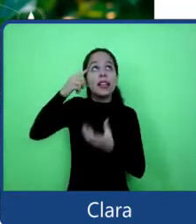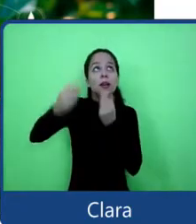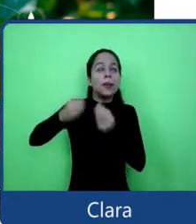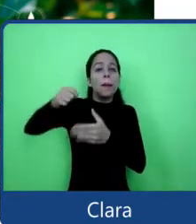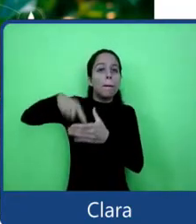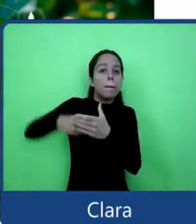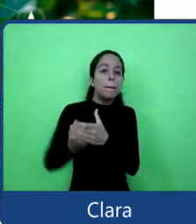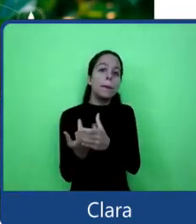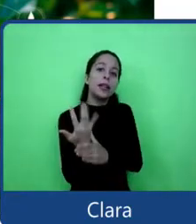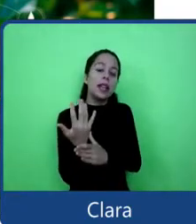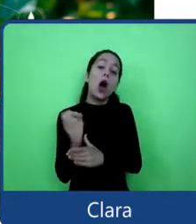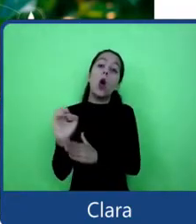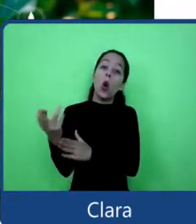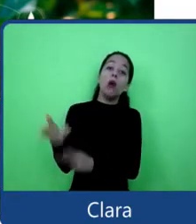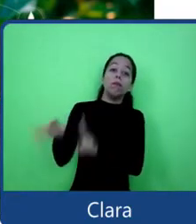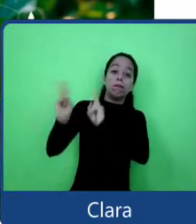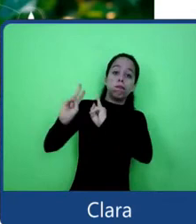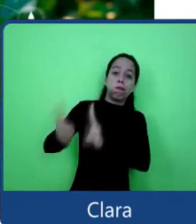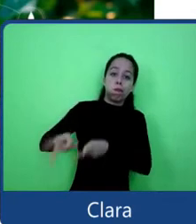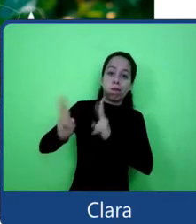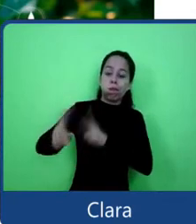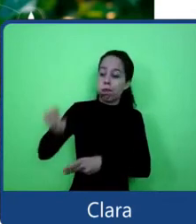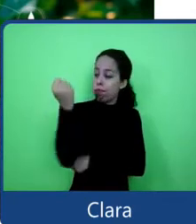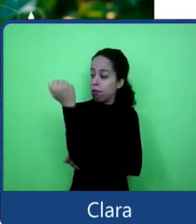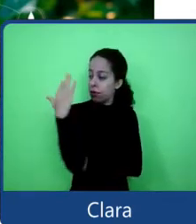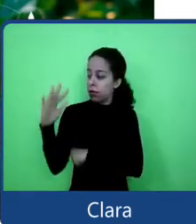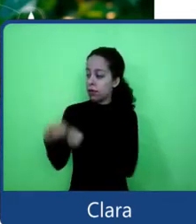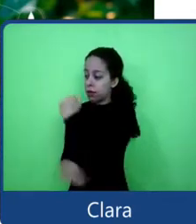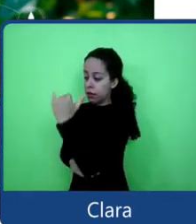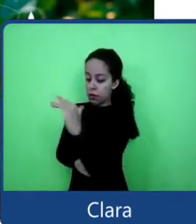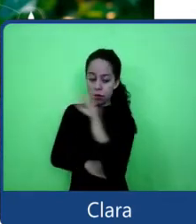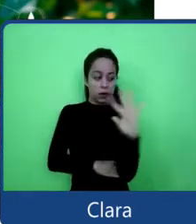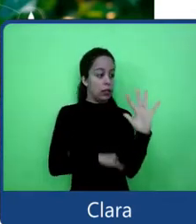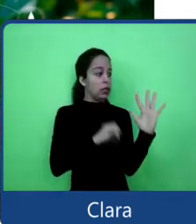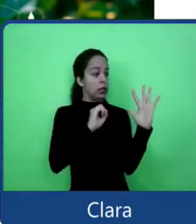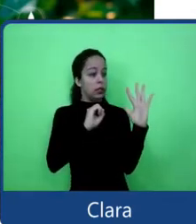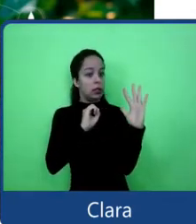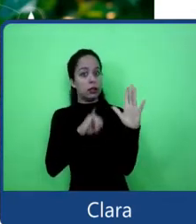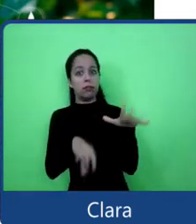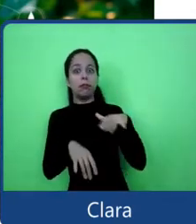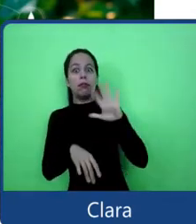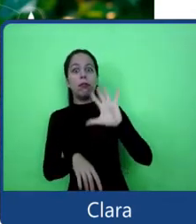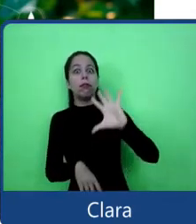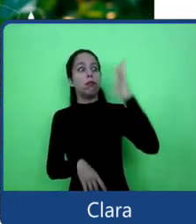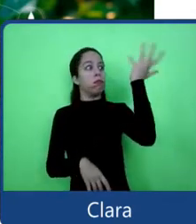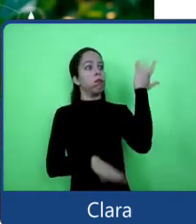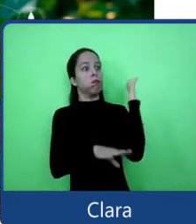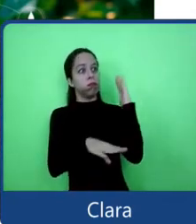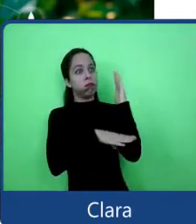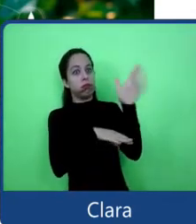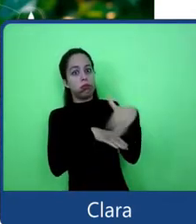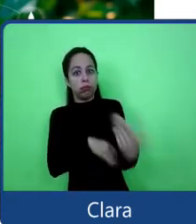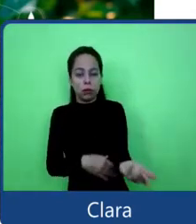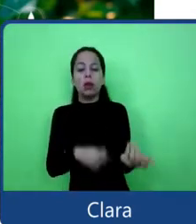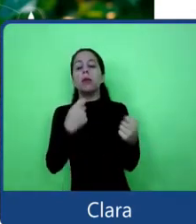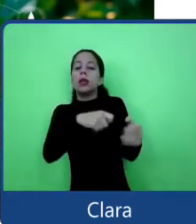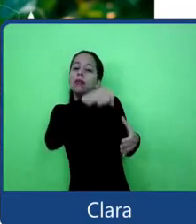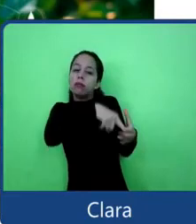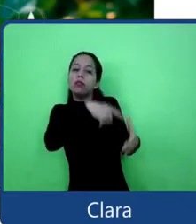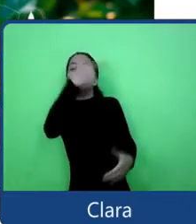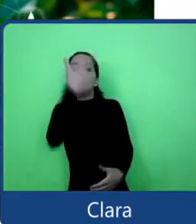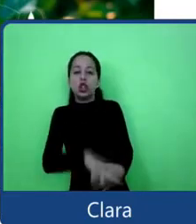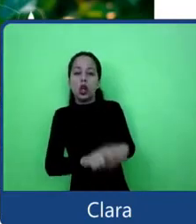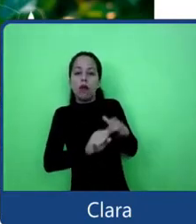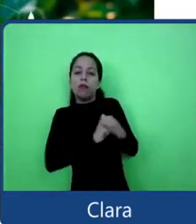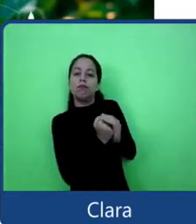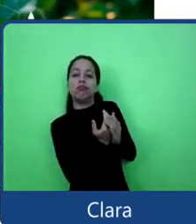Então a restauração florestal e proteção florestal com o desenvolvimento local, ou seja, também visando a melhoria da qualidade